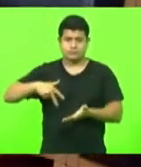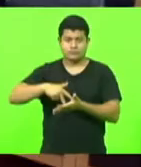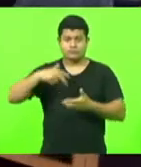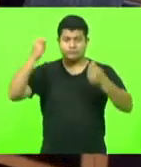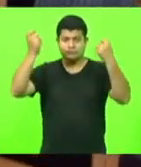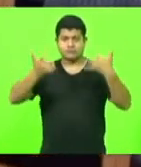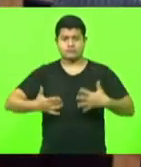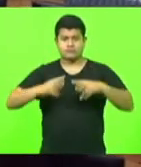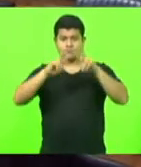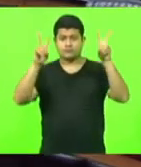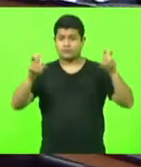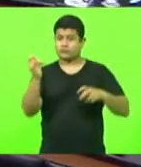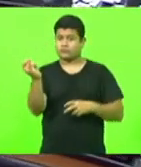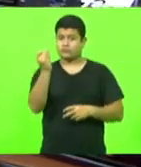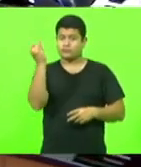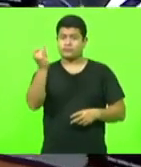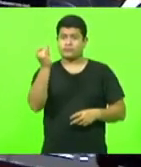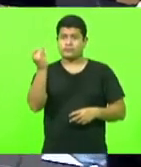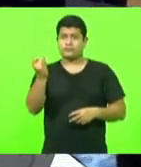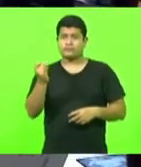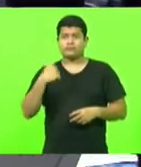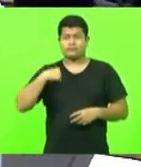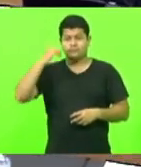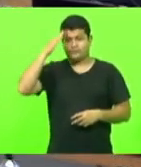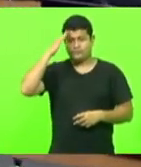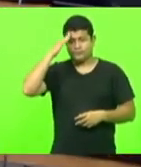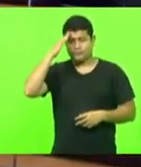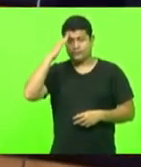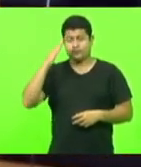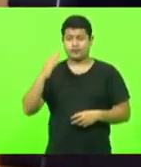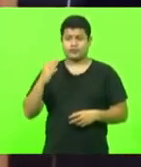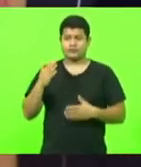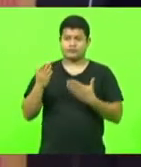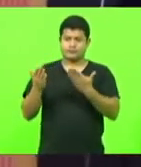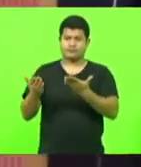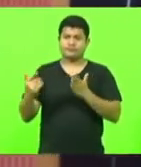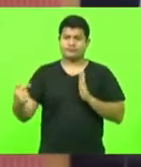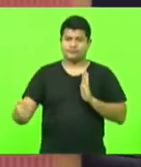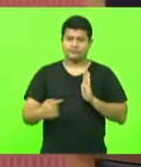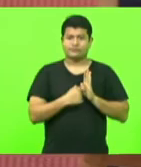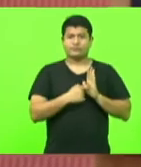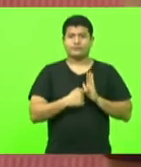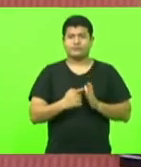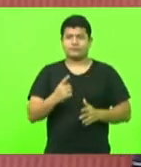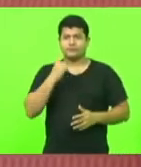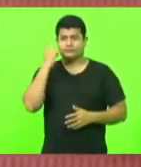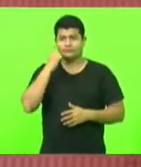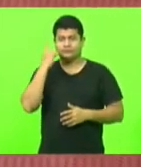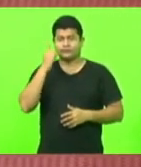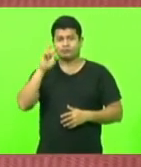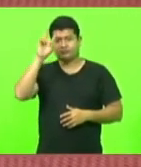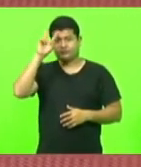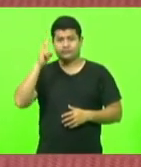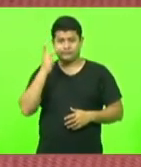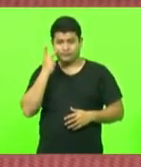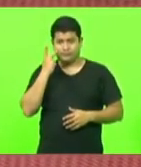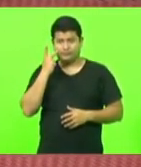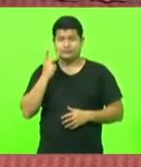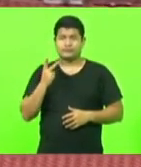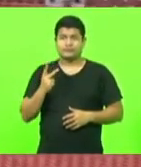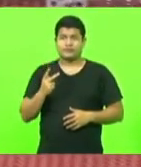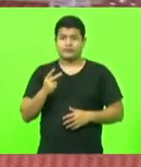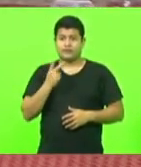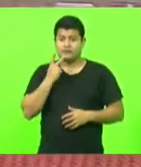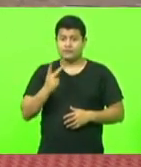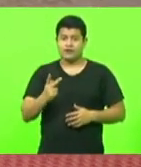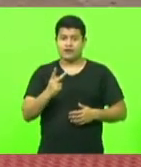muito importante. E eu sei que isso toca o coração de um deputado aqui chamado Milton Alves. Falou em defesa